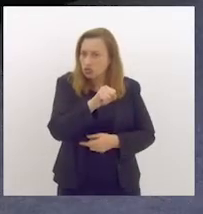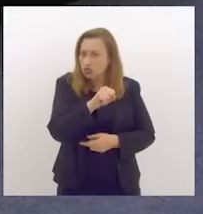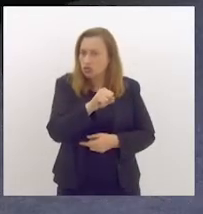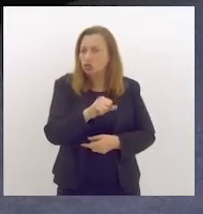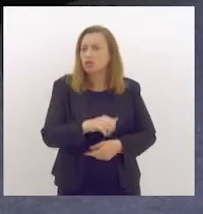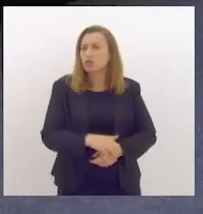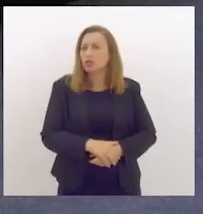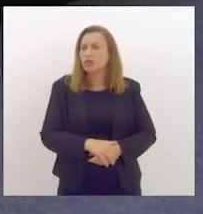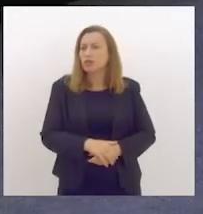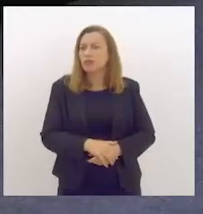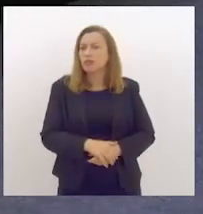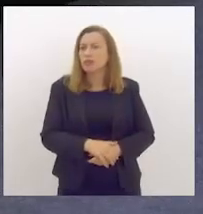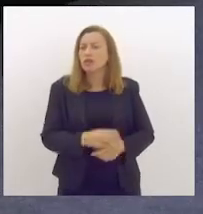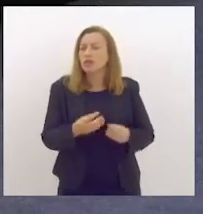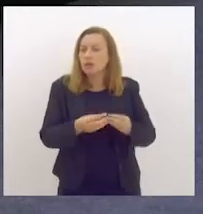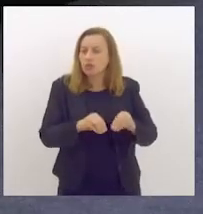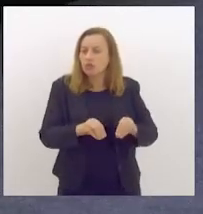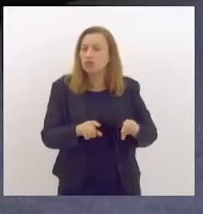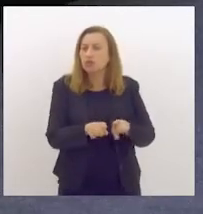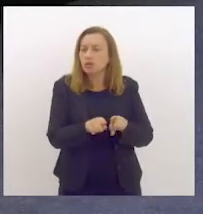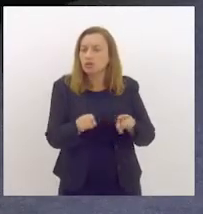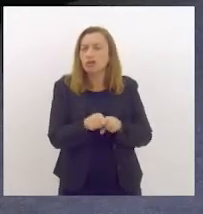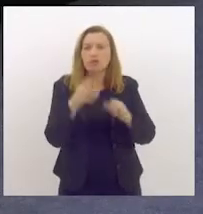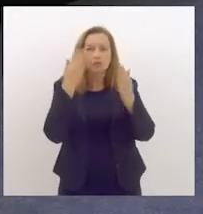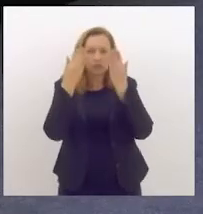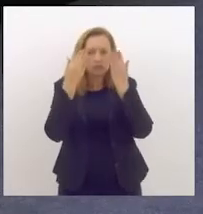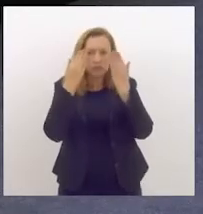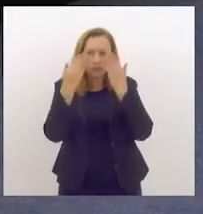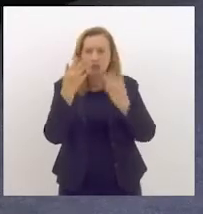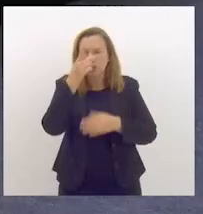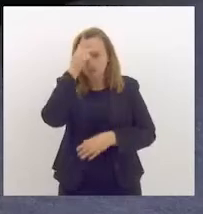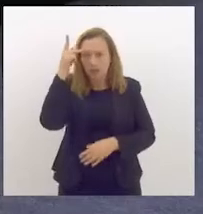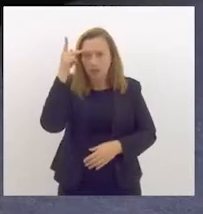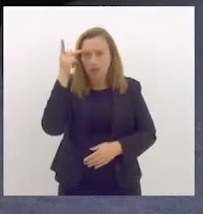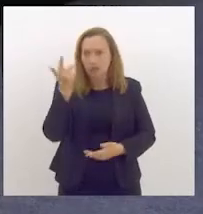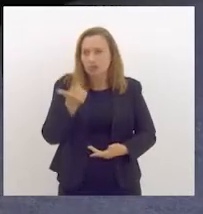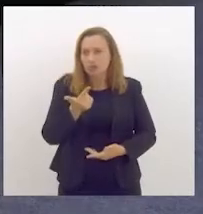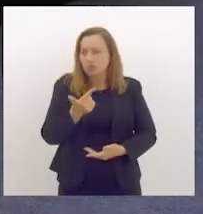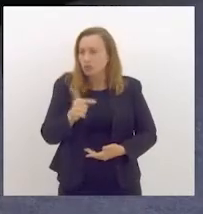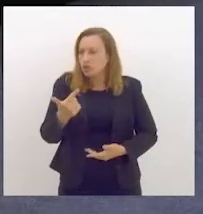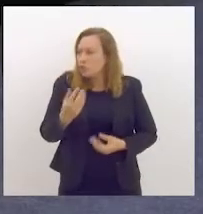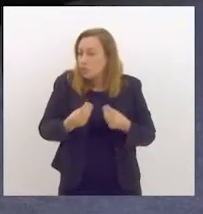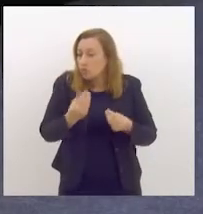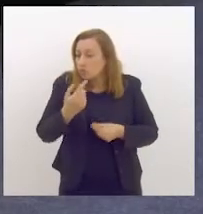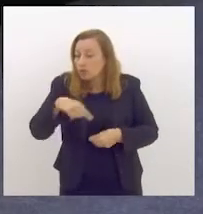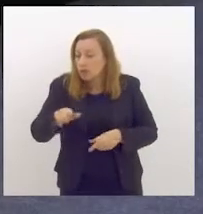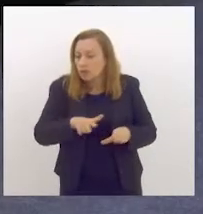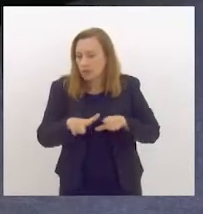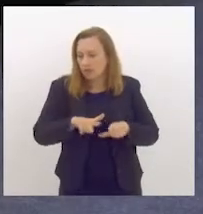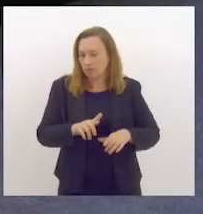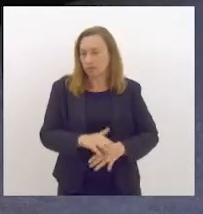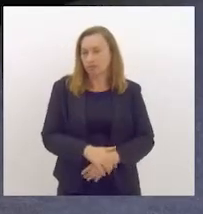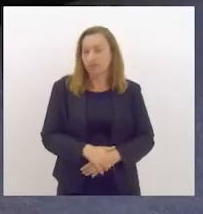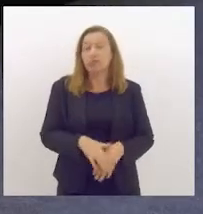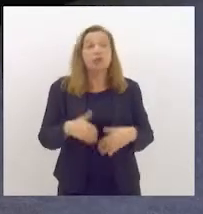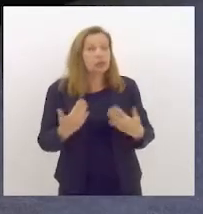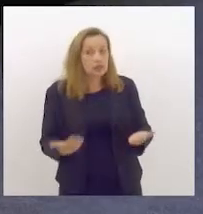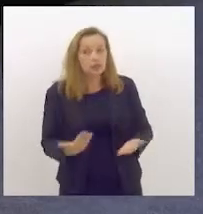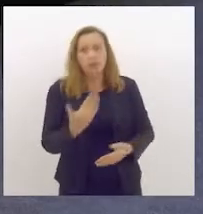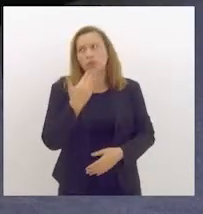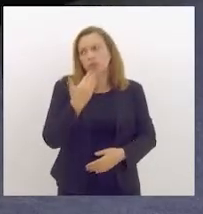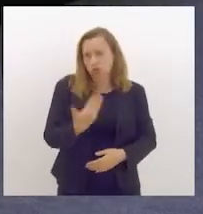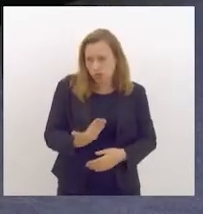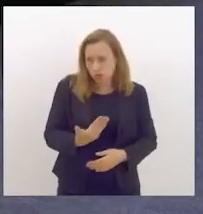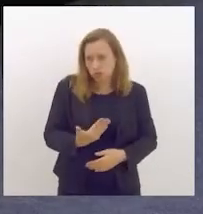atinge também o psicológico da pessoa só não tem condição de trabalhar bom então eu